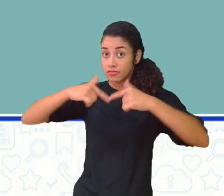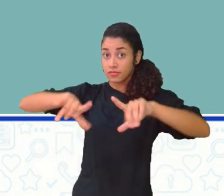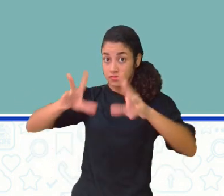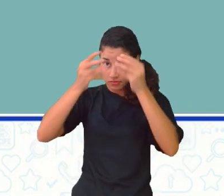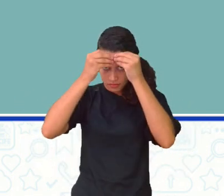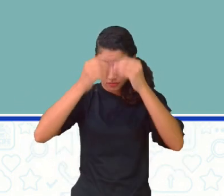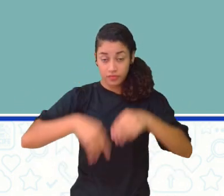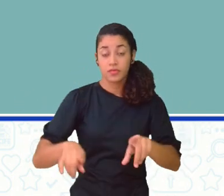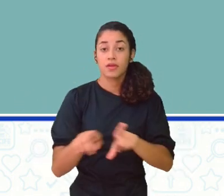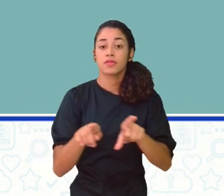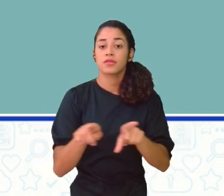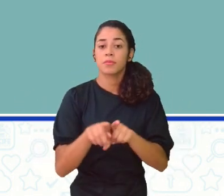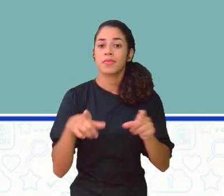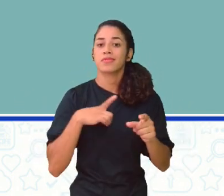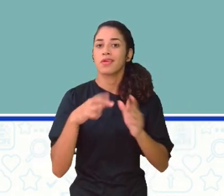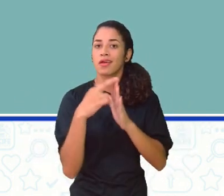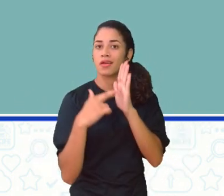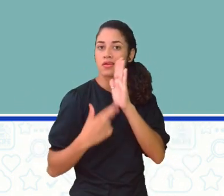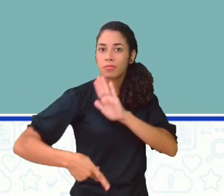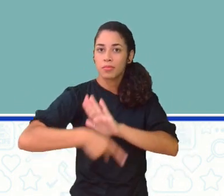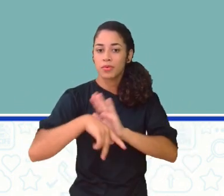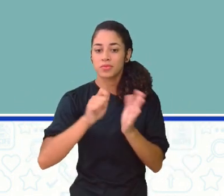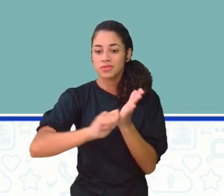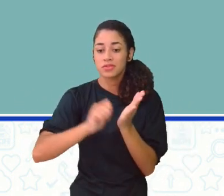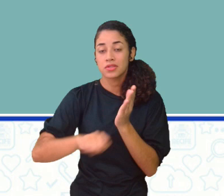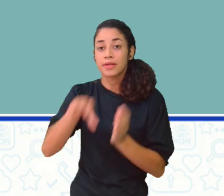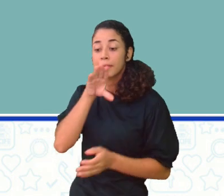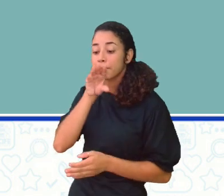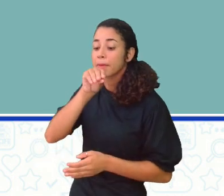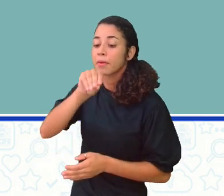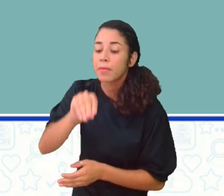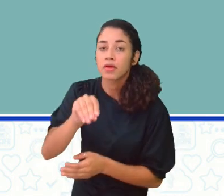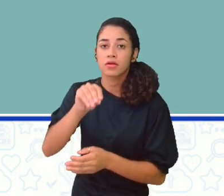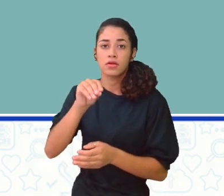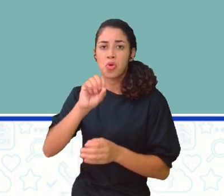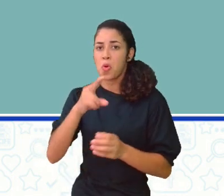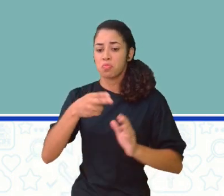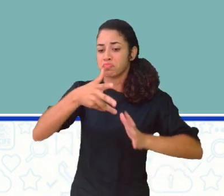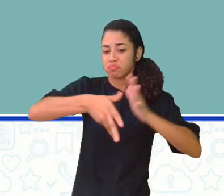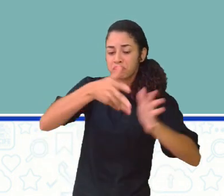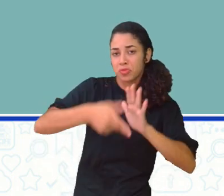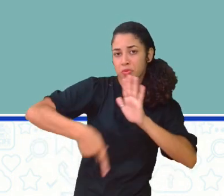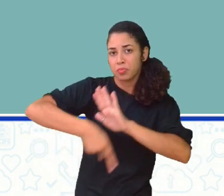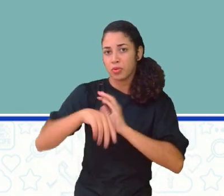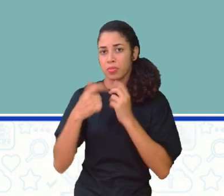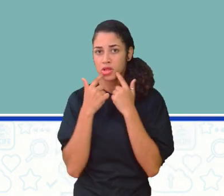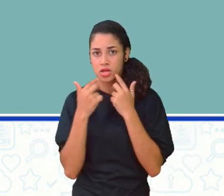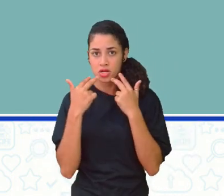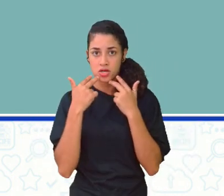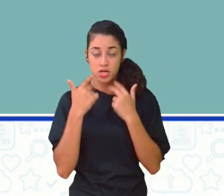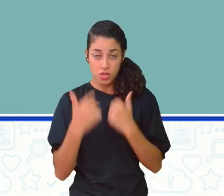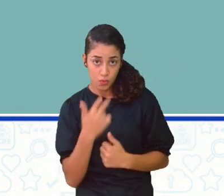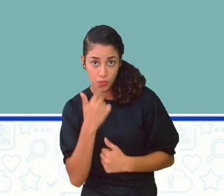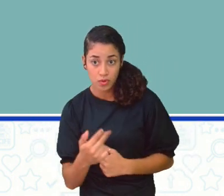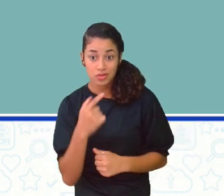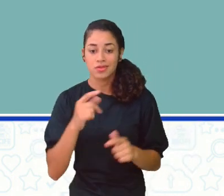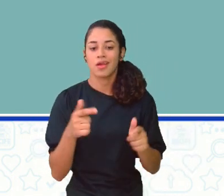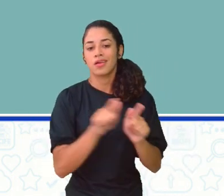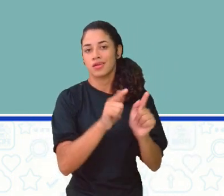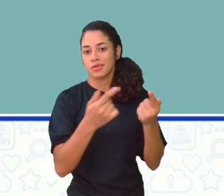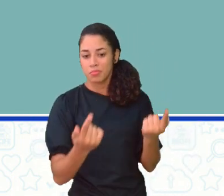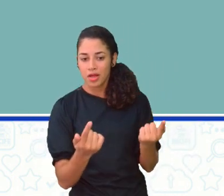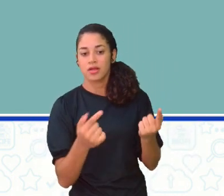padrões de escrita e fala para os falantes de uma língua. Graças à gramática, a língua pode